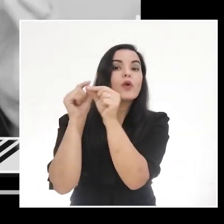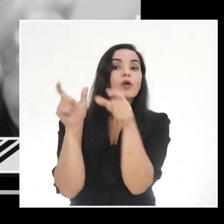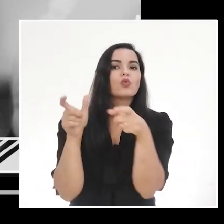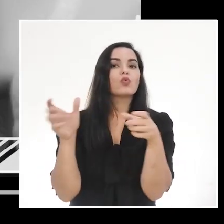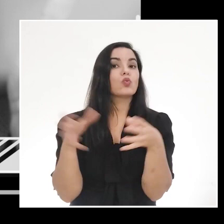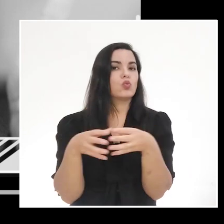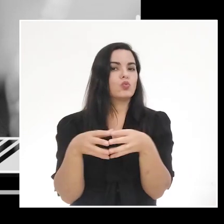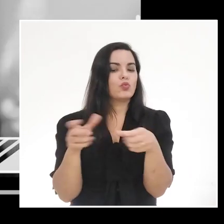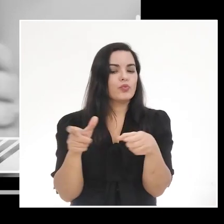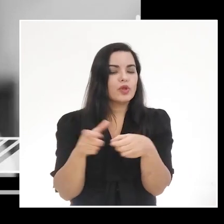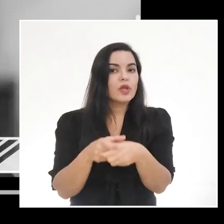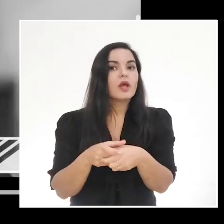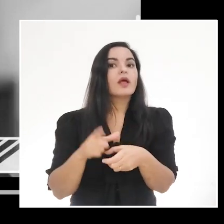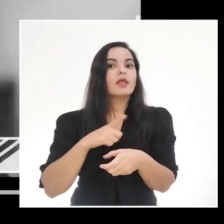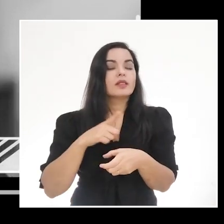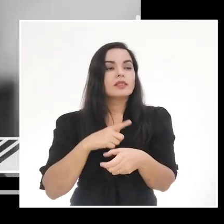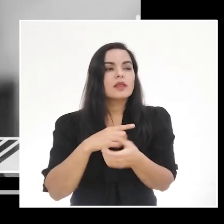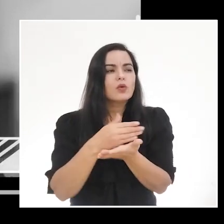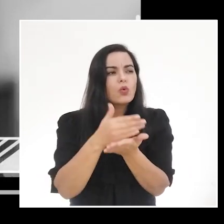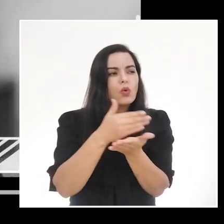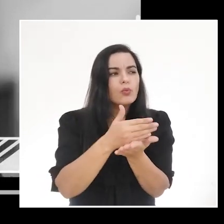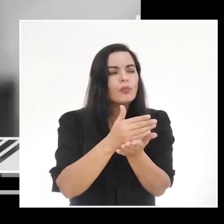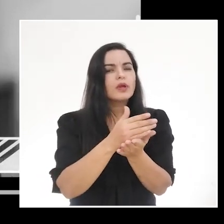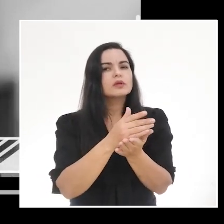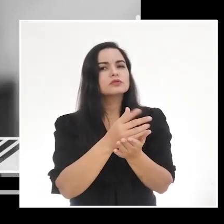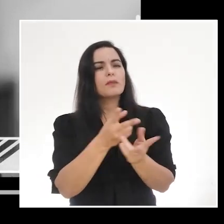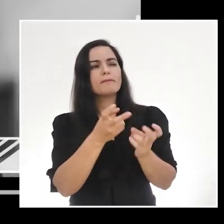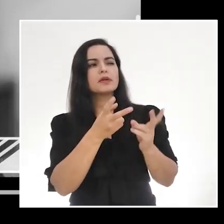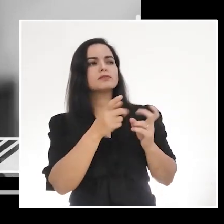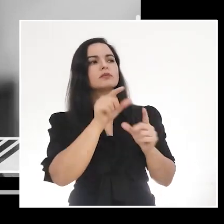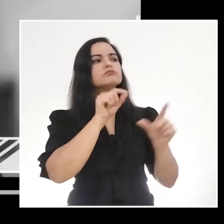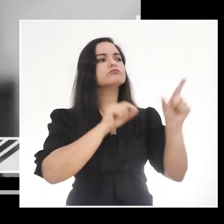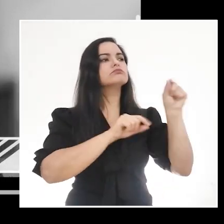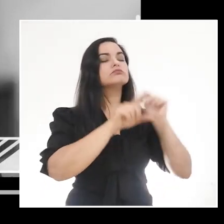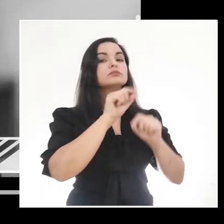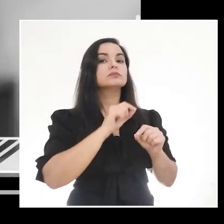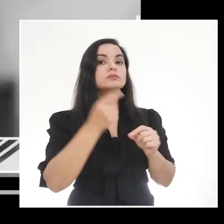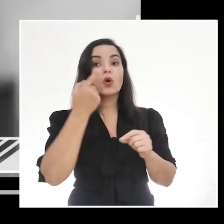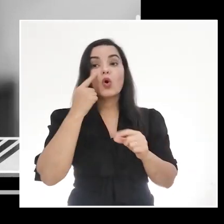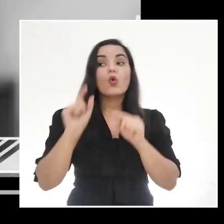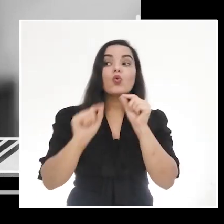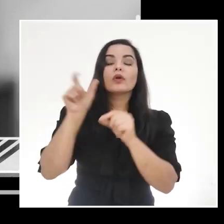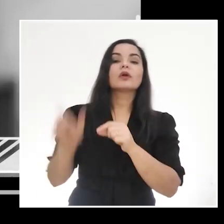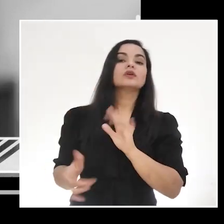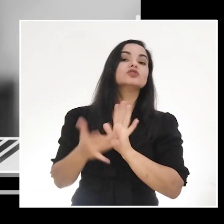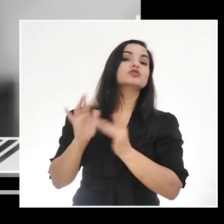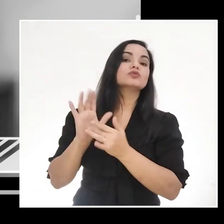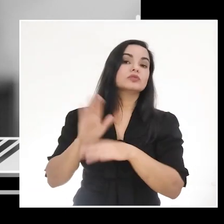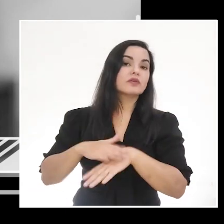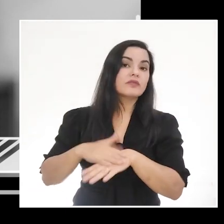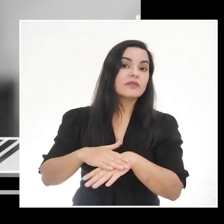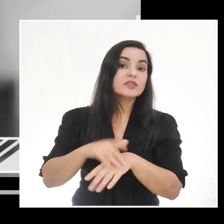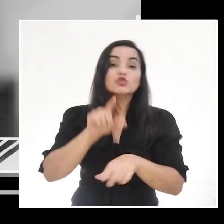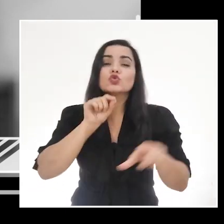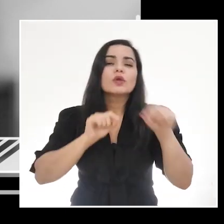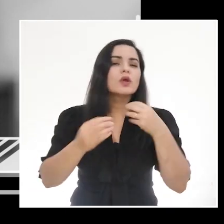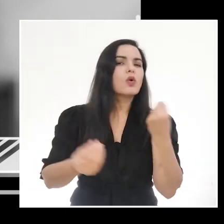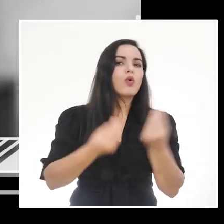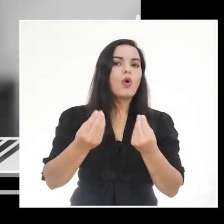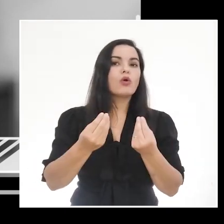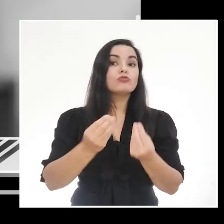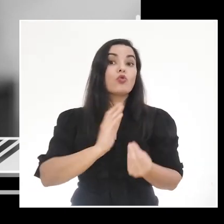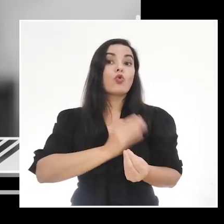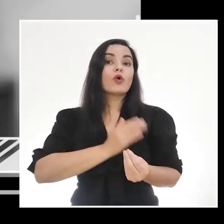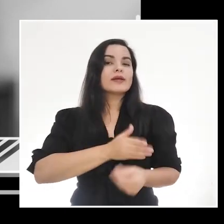o que ele estava construindo, mas ele começou com um grupo pequeno. E para isso ele teve princípios de seleção. E observe que